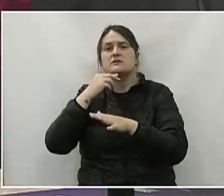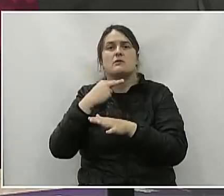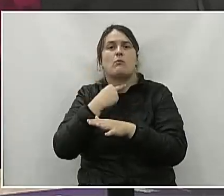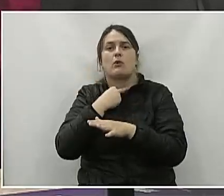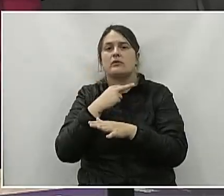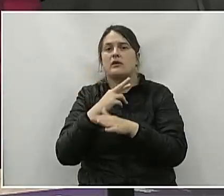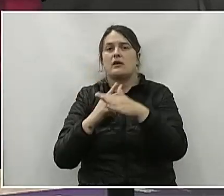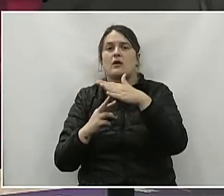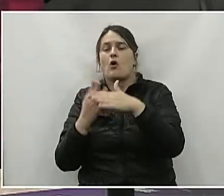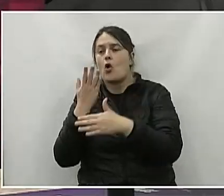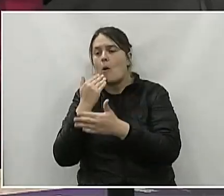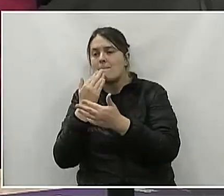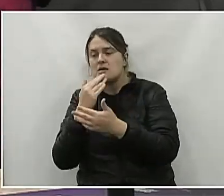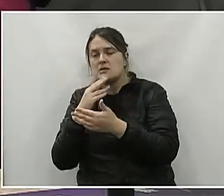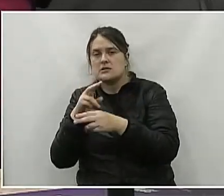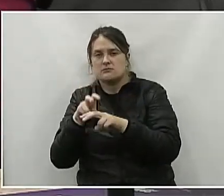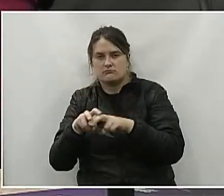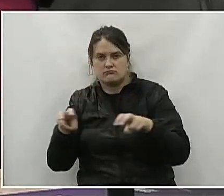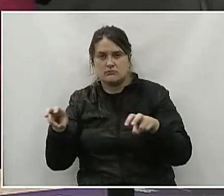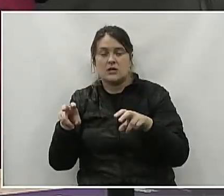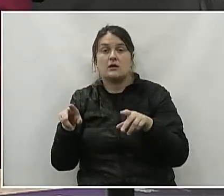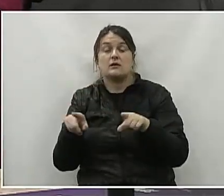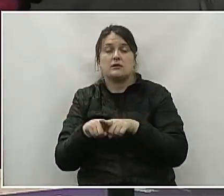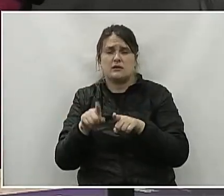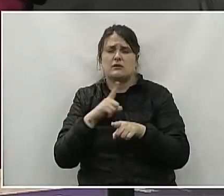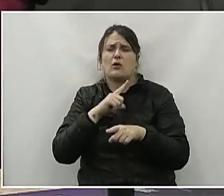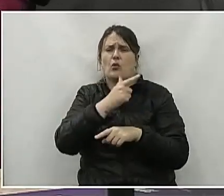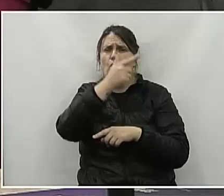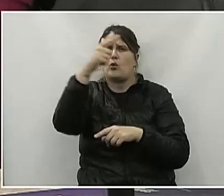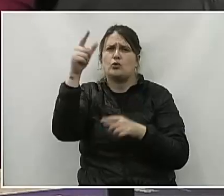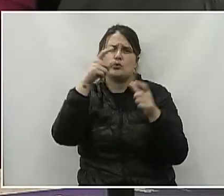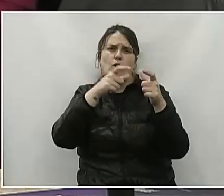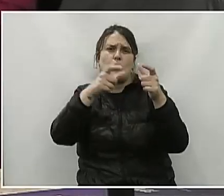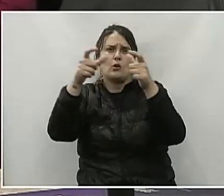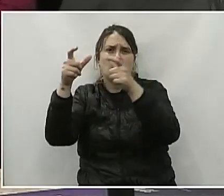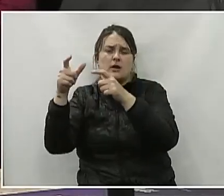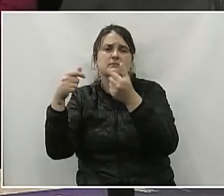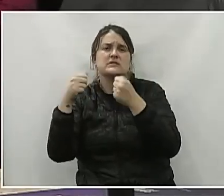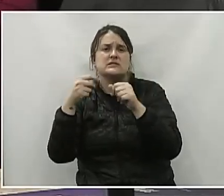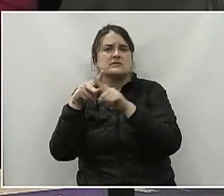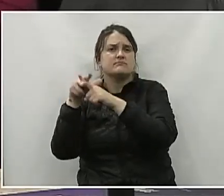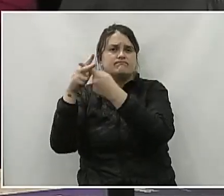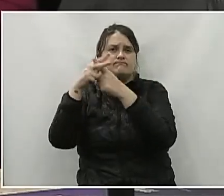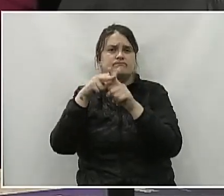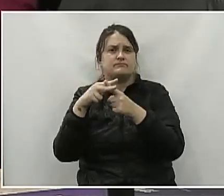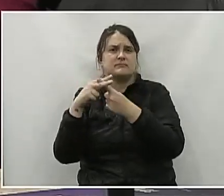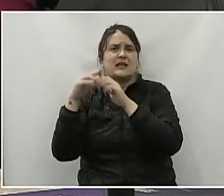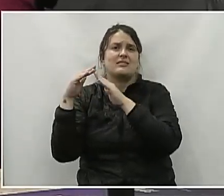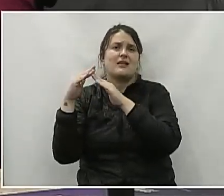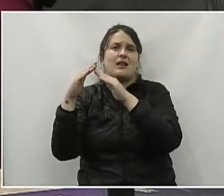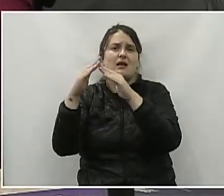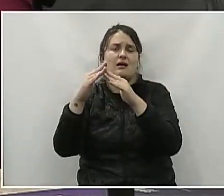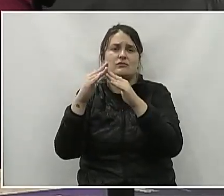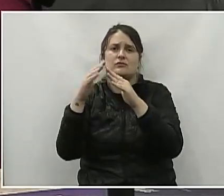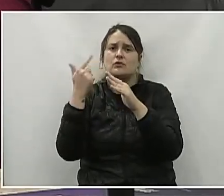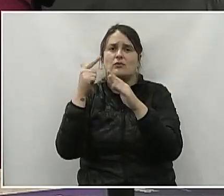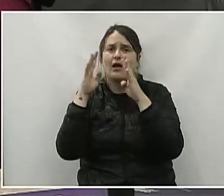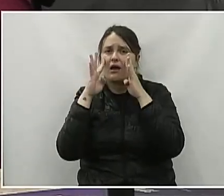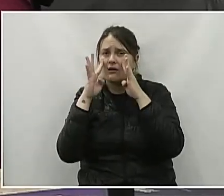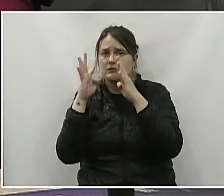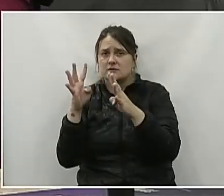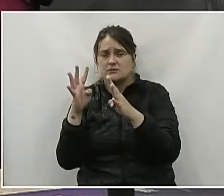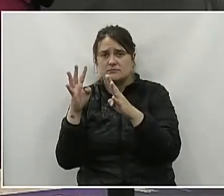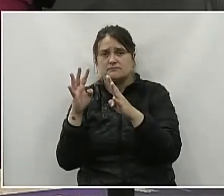não deixam as crianças para a sala de aula. E mais, temos outros lugares também precisando de manutenção e sem a devida